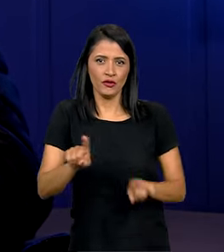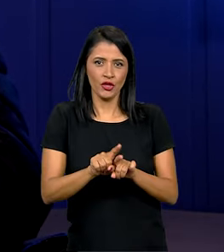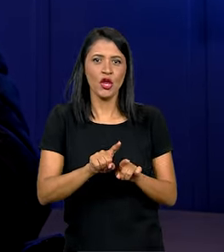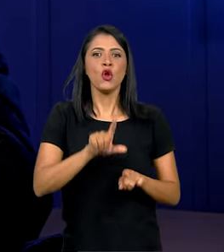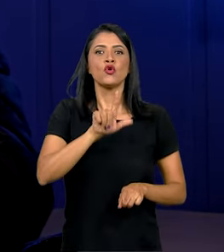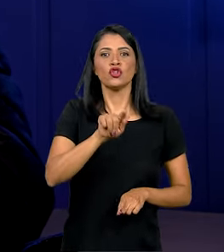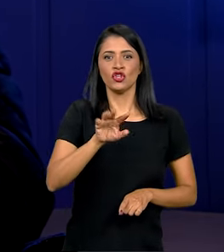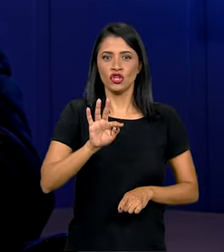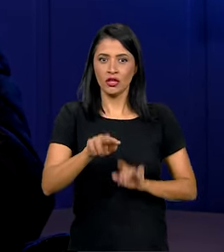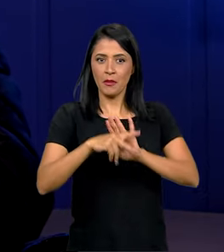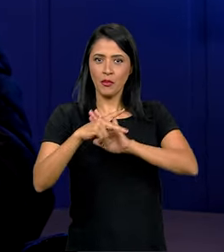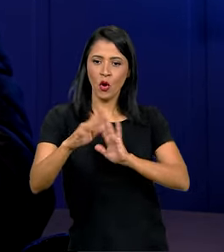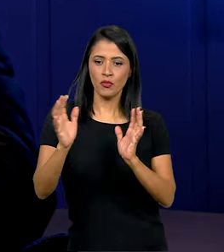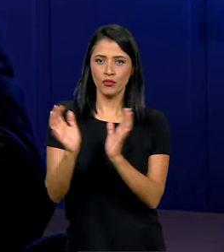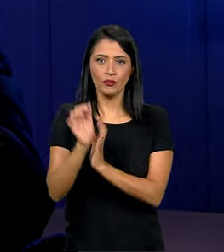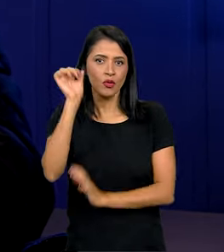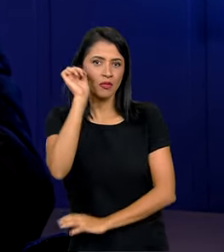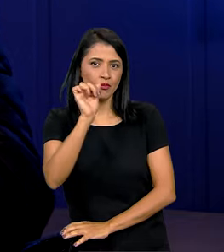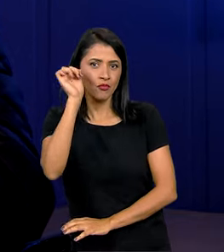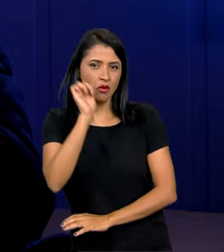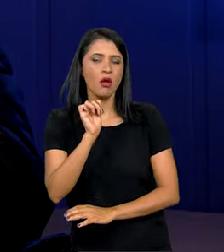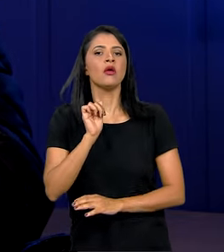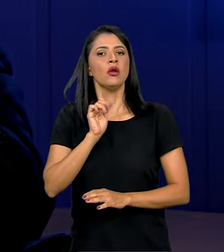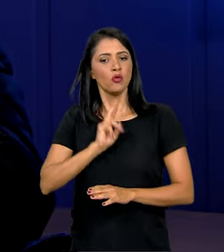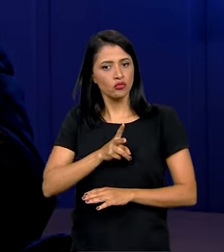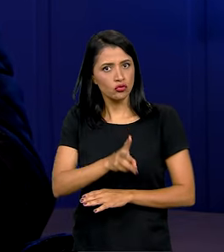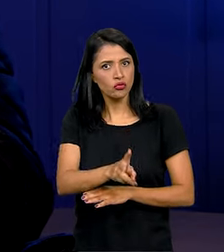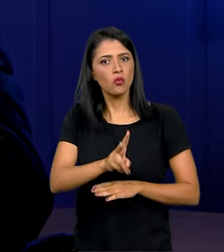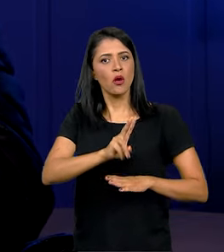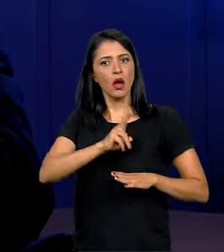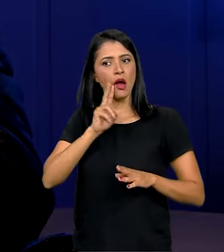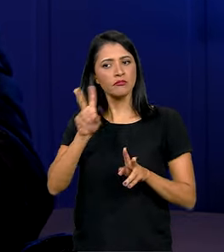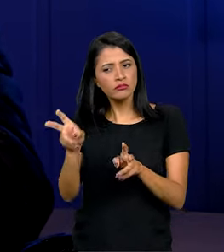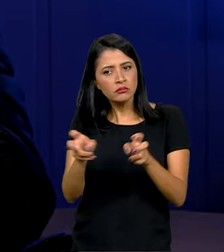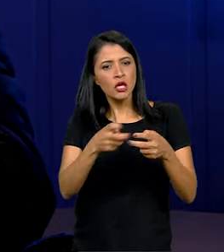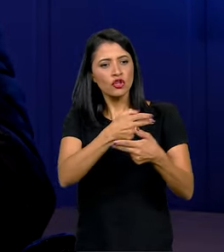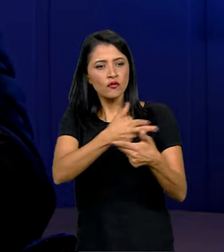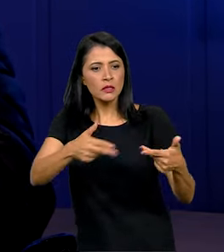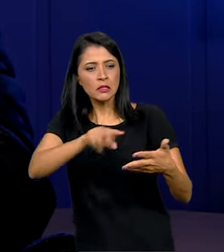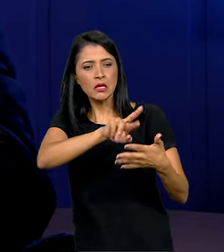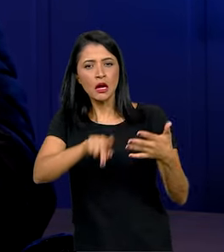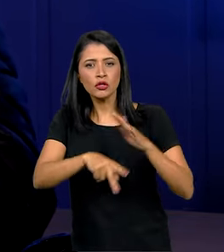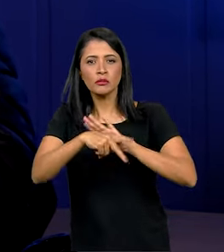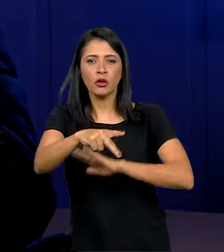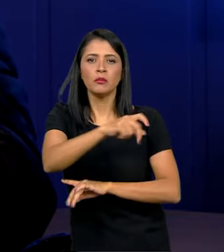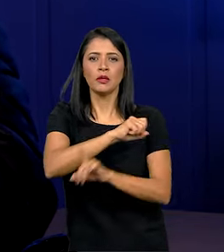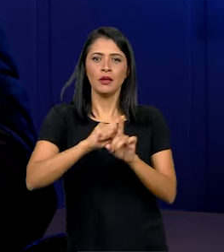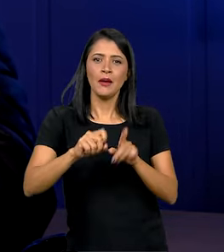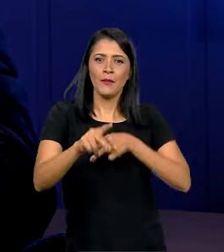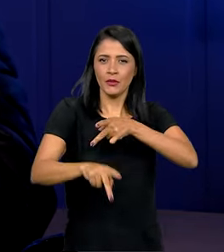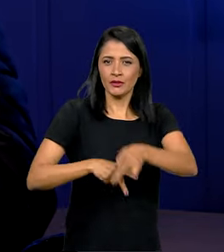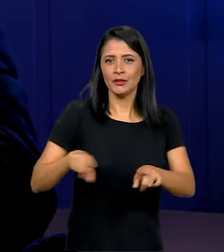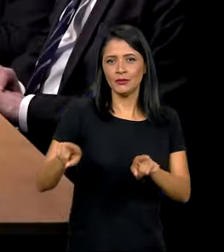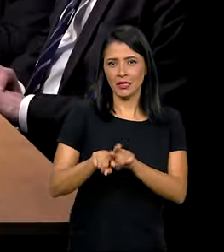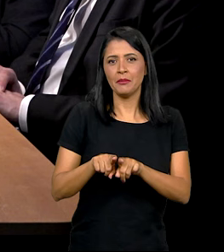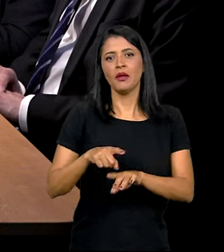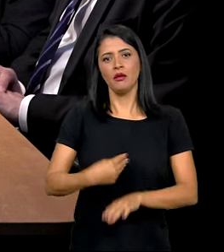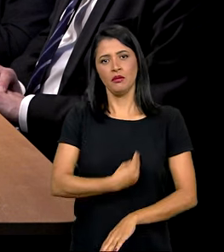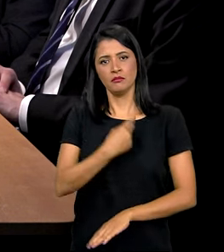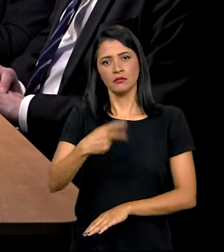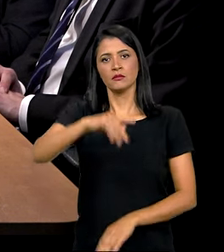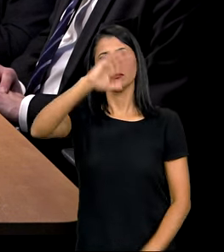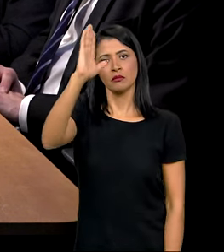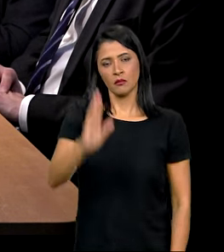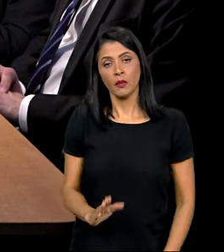grupo de trabalho de mulheres então a gente avançar nessa agenda eh olhando toda a diversidade da população inclusive pra presidência brasileira a questão